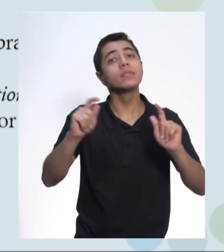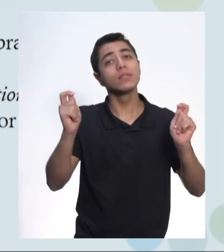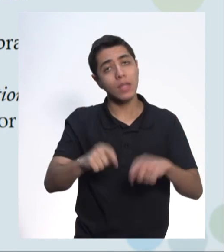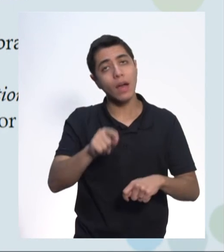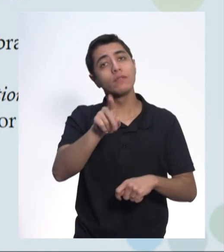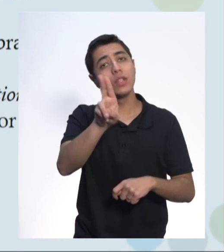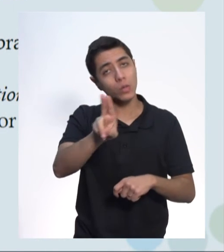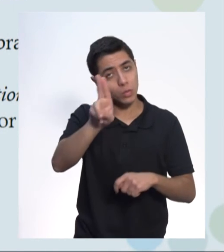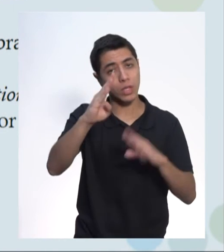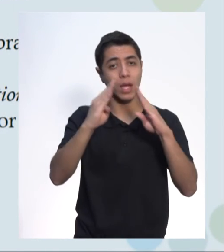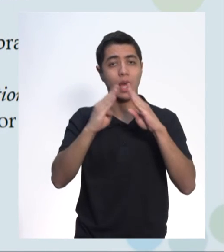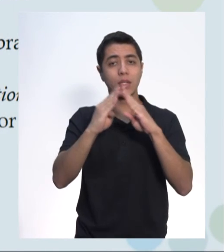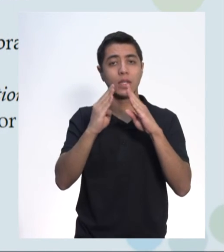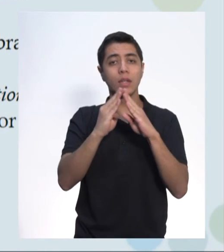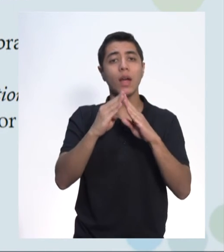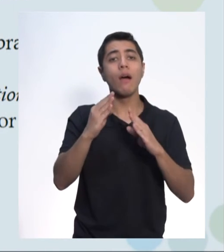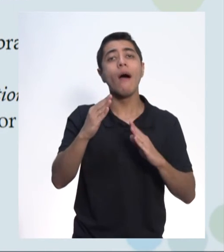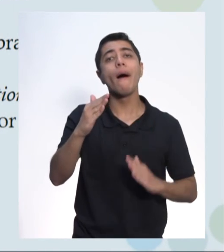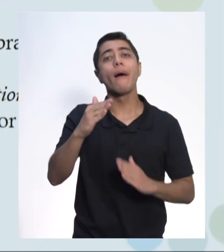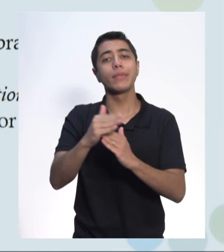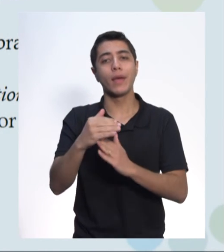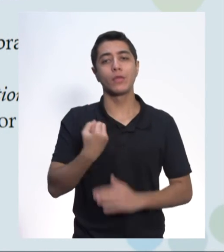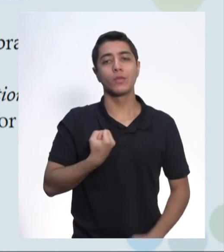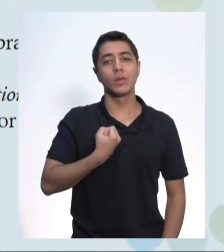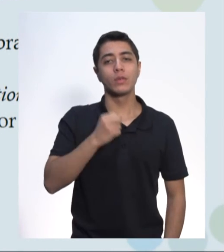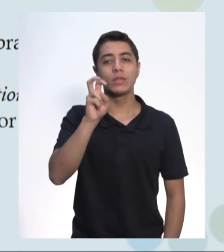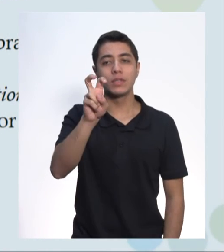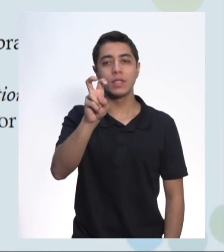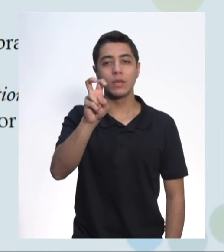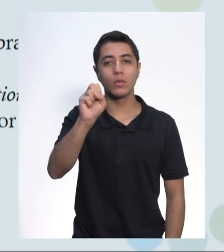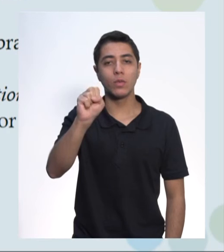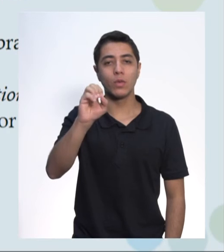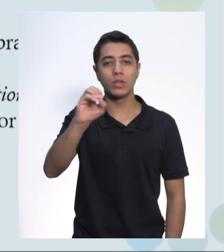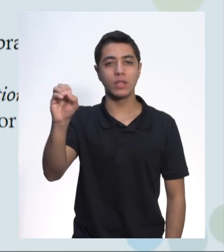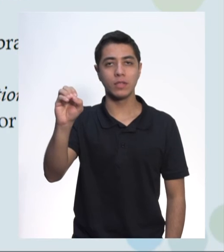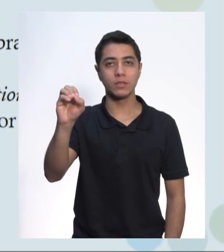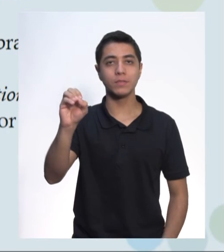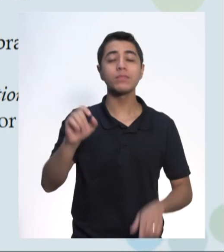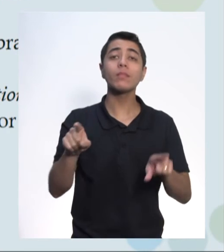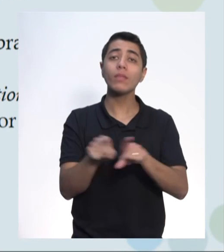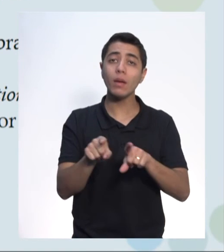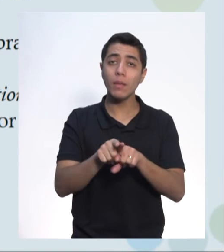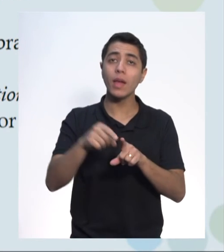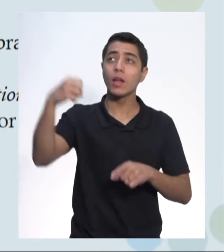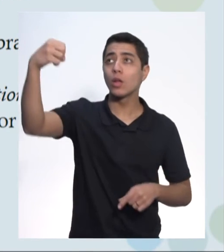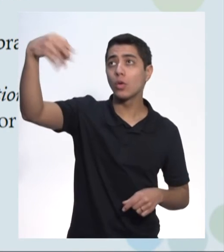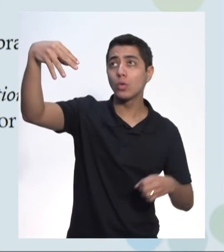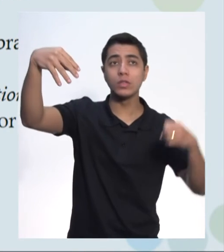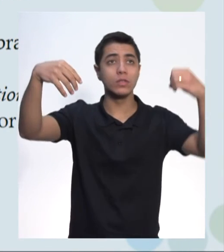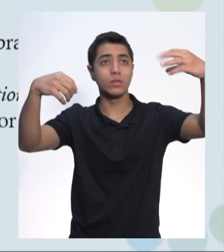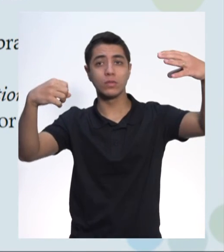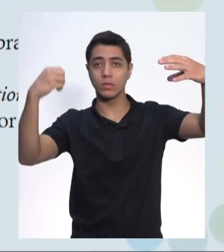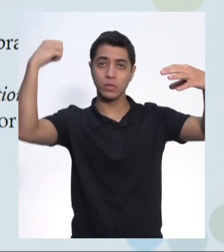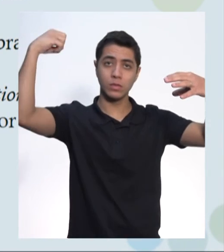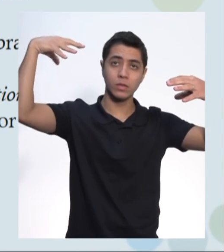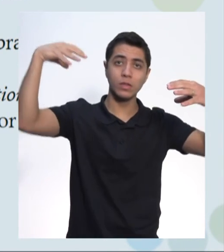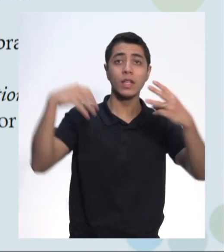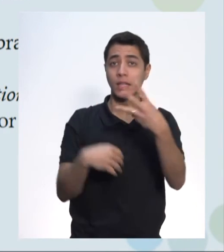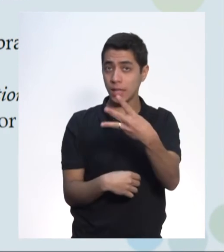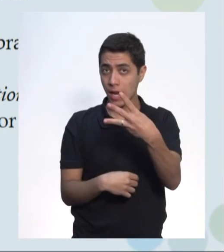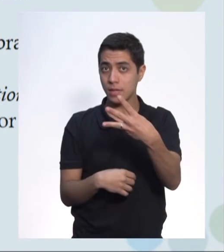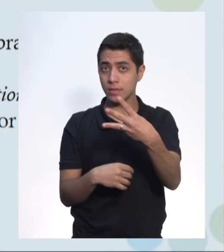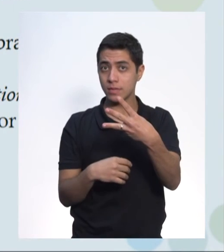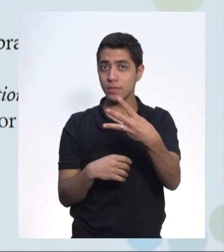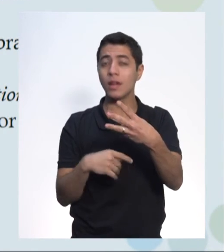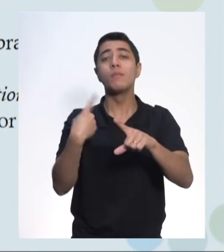a 5.800. Ilumine ao menos em 3 pontos, né? Eu falei dos 3 pontos, né? Para evitar aquela sombra que eu chamo de sombradura, que